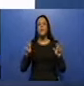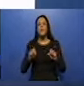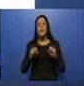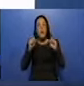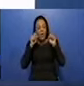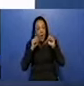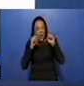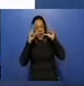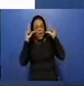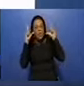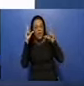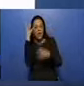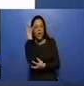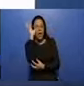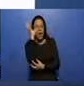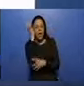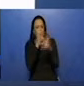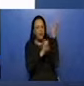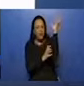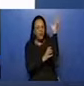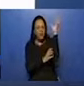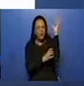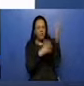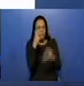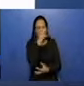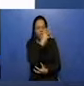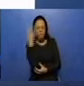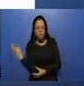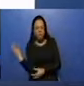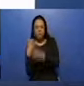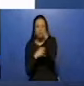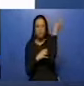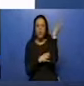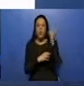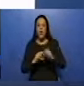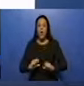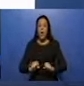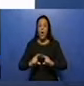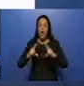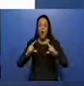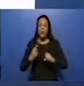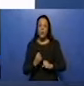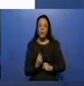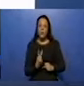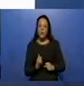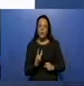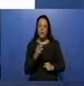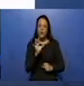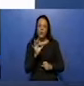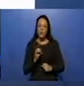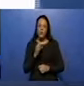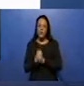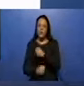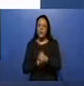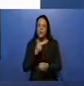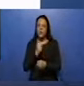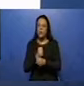Amazônia sobem 22% no ano, aponta balanço preliminar com dados do INPE.